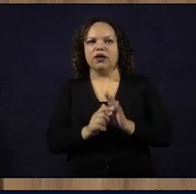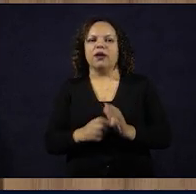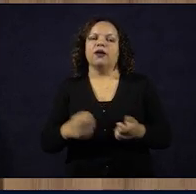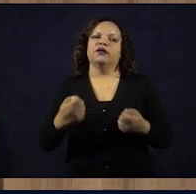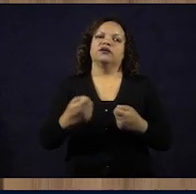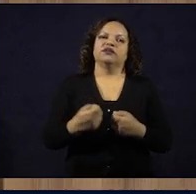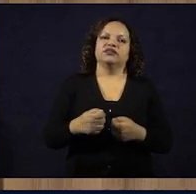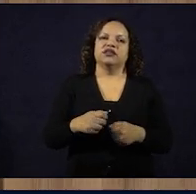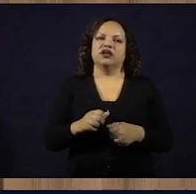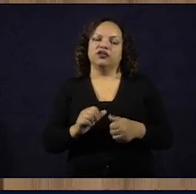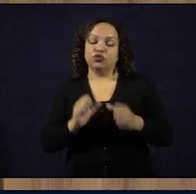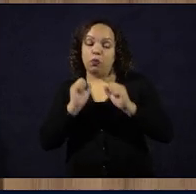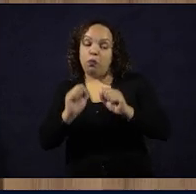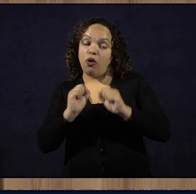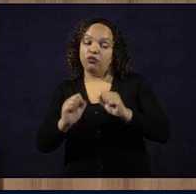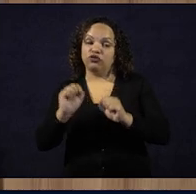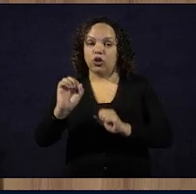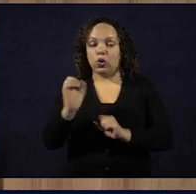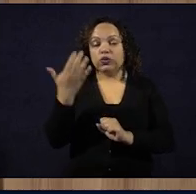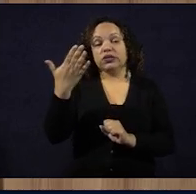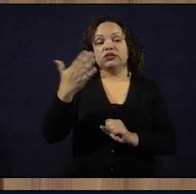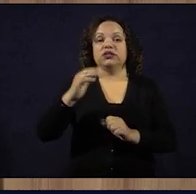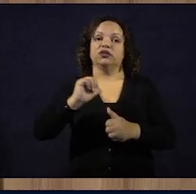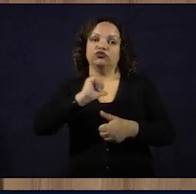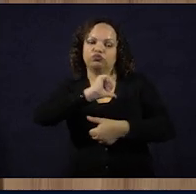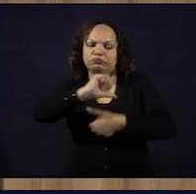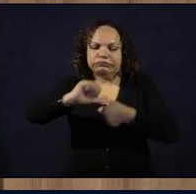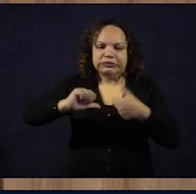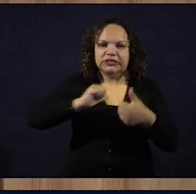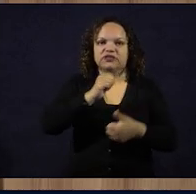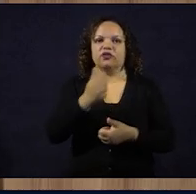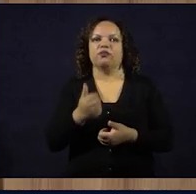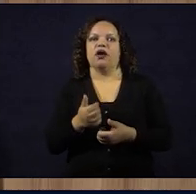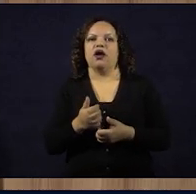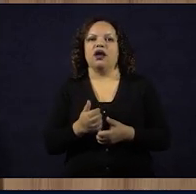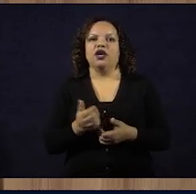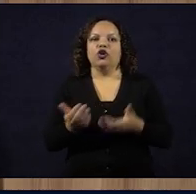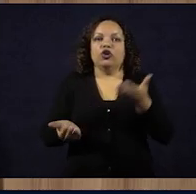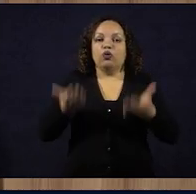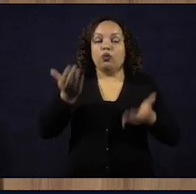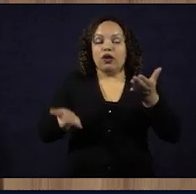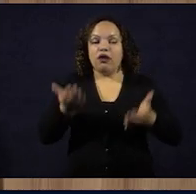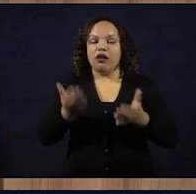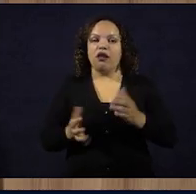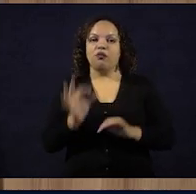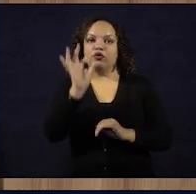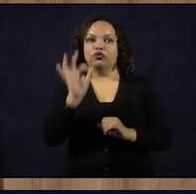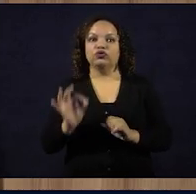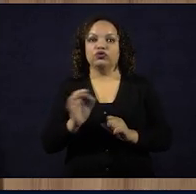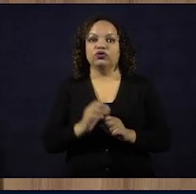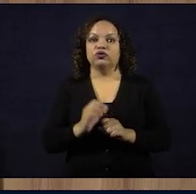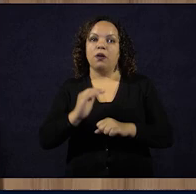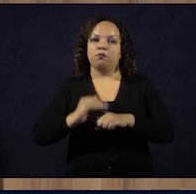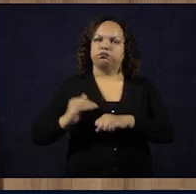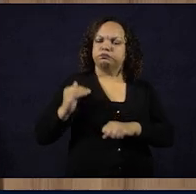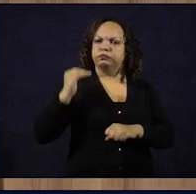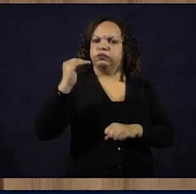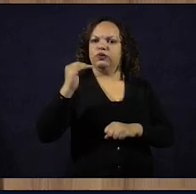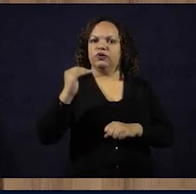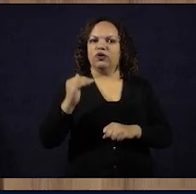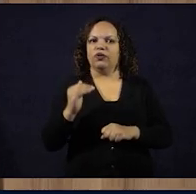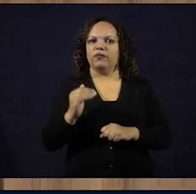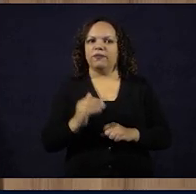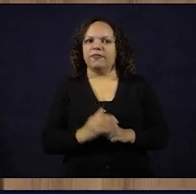tem risco de ser revertido e eventualmente a gente tá falando de uma taxa de equilíbrio de juros né mais alto à frente